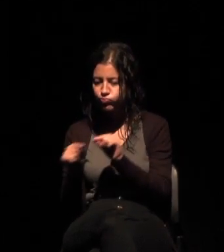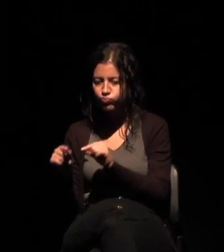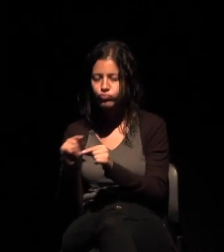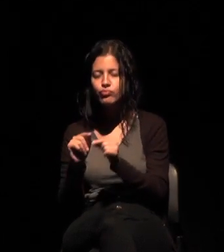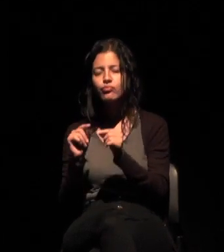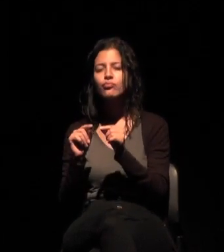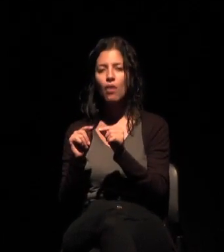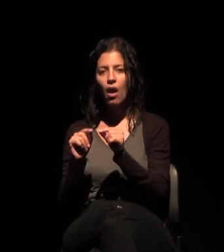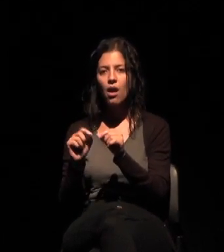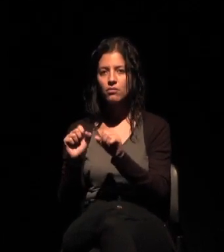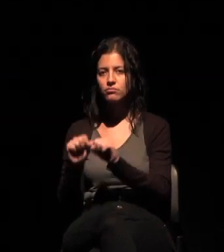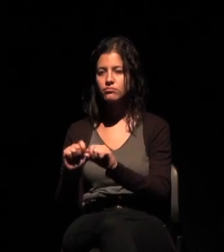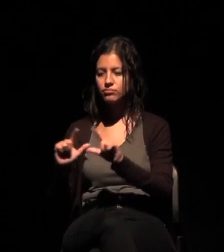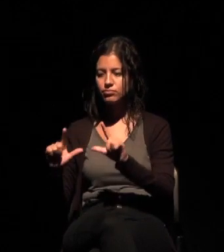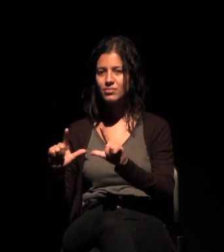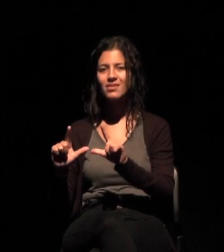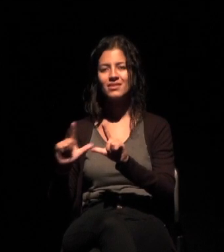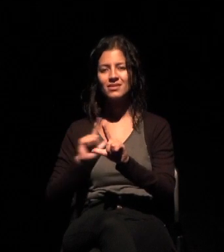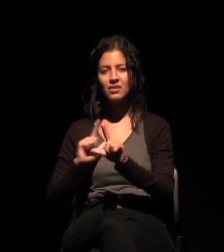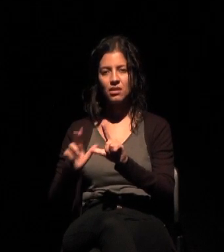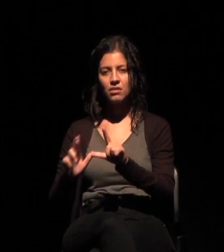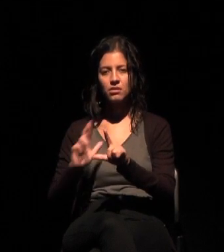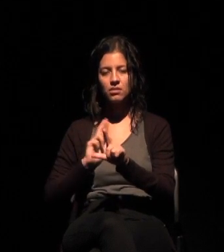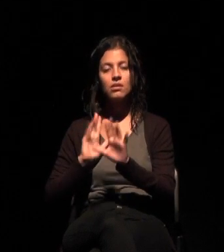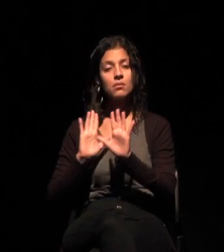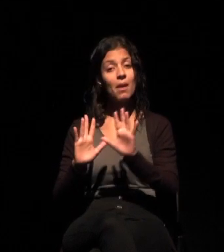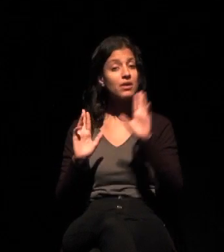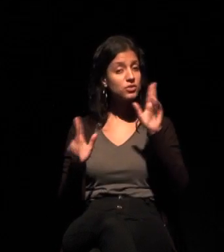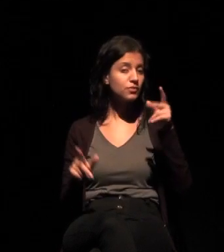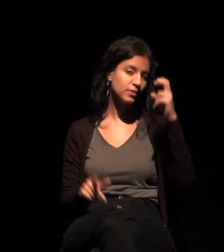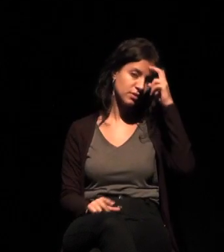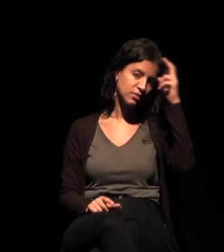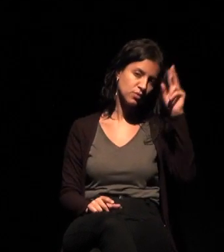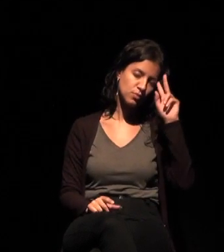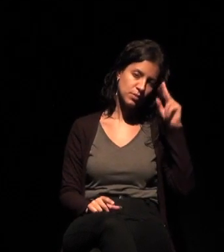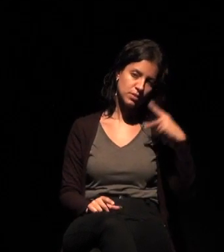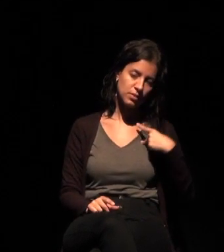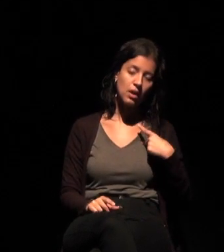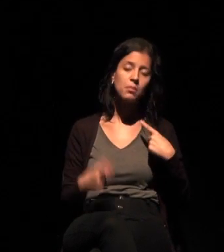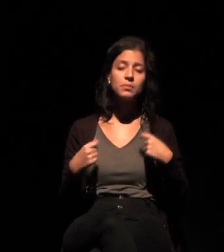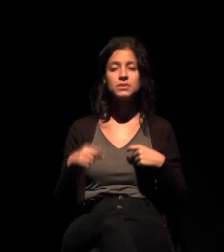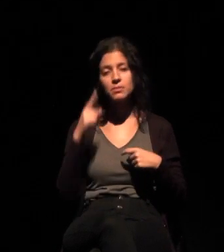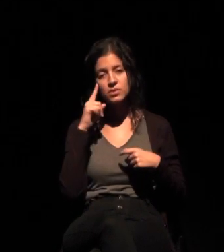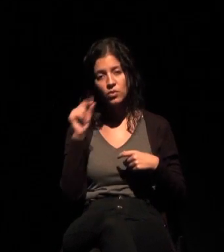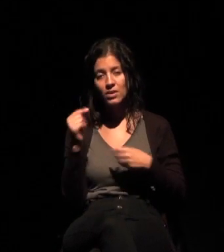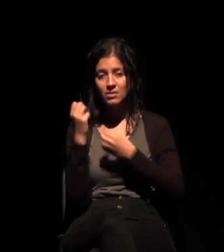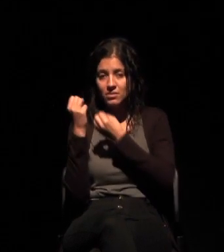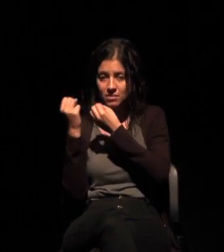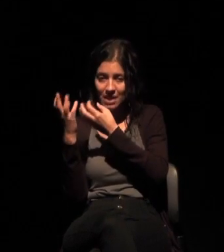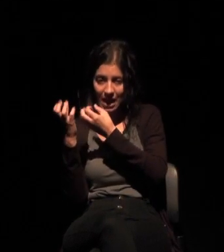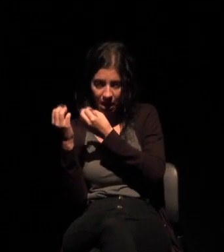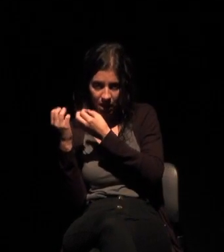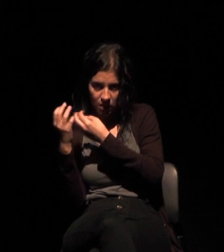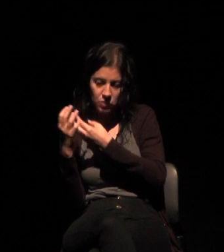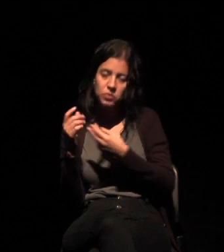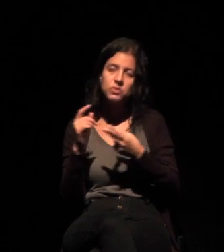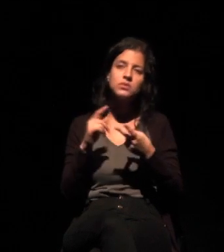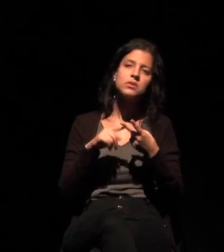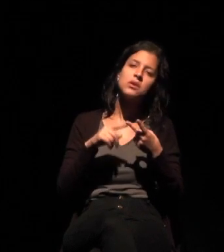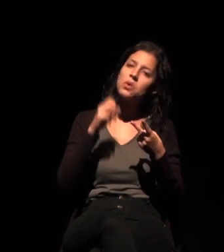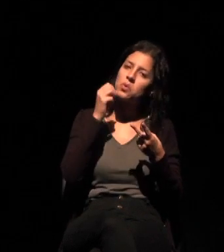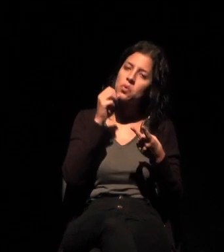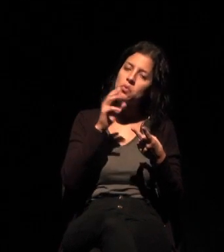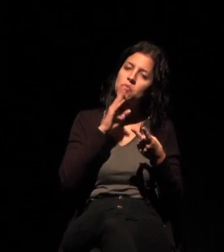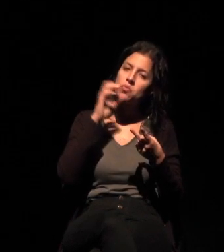uma maior conexão entre os dados que a gente tem hoje em profusão e o conhecimento que está em discussão desde platão aí a gente